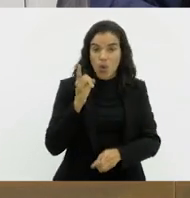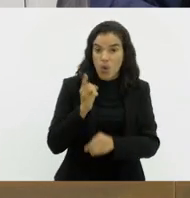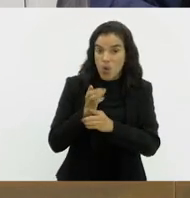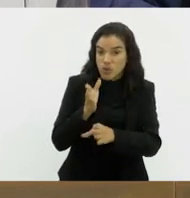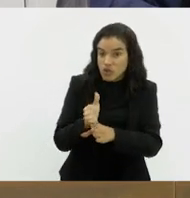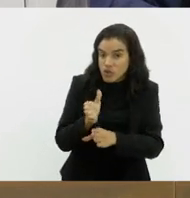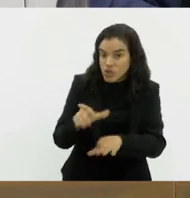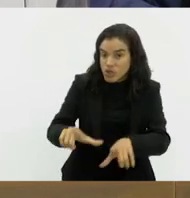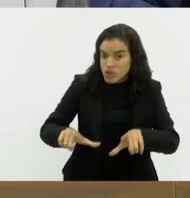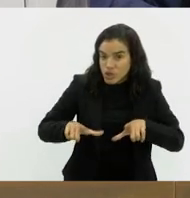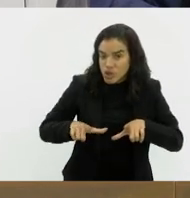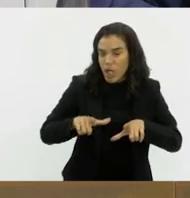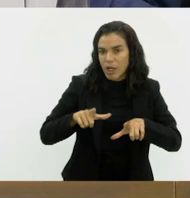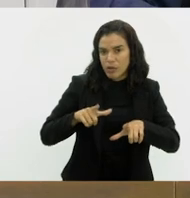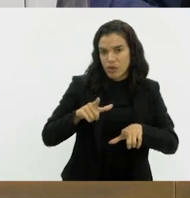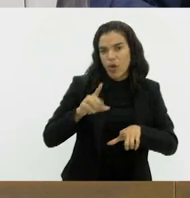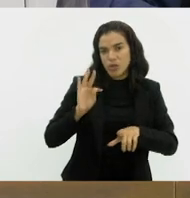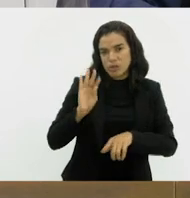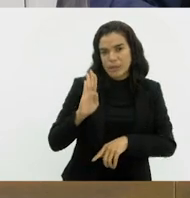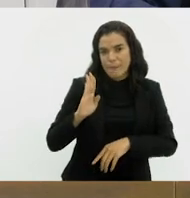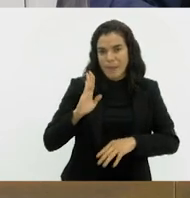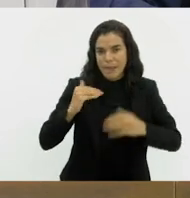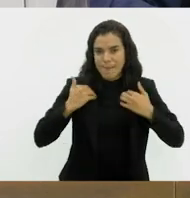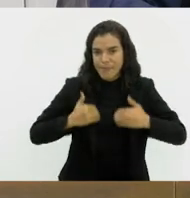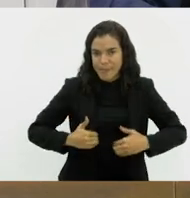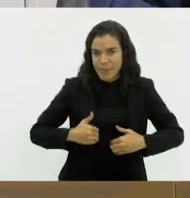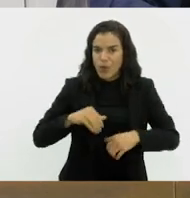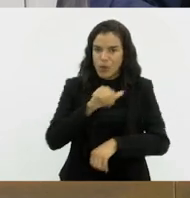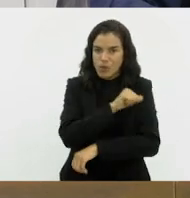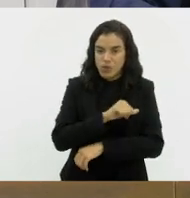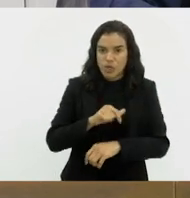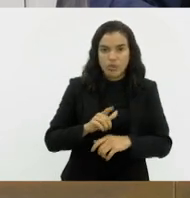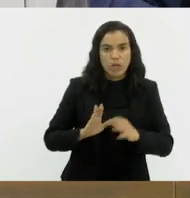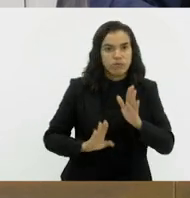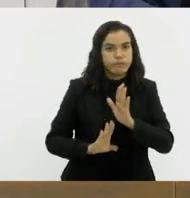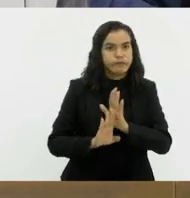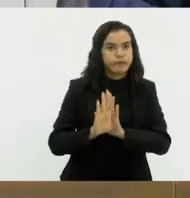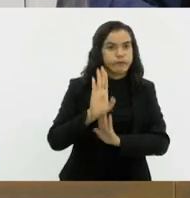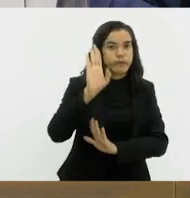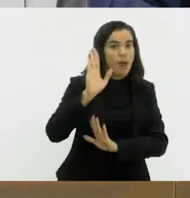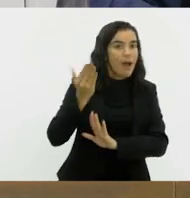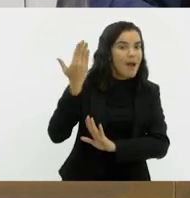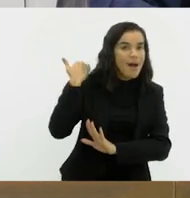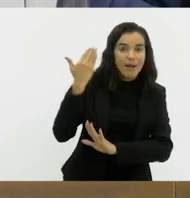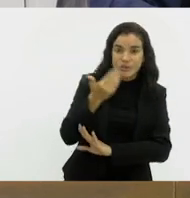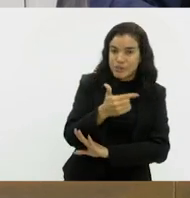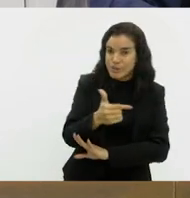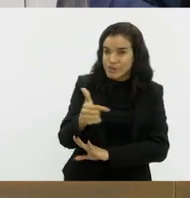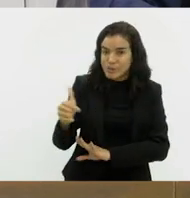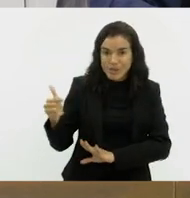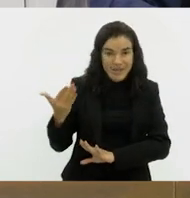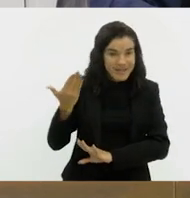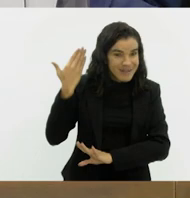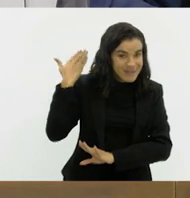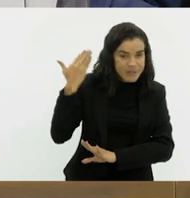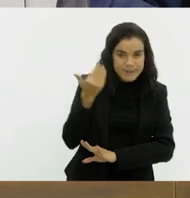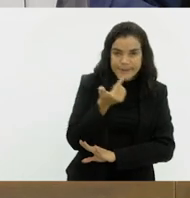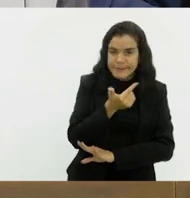tuberculose explodiu no ano passado no Cidade do Rio de Janeiro. Porque a gente não diagnosticava, simplesmente não